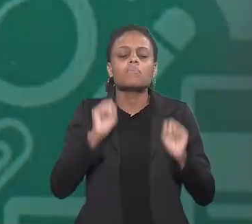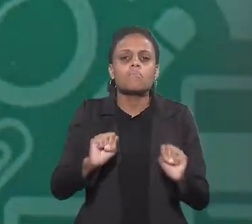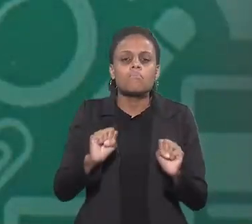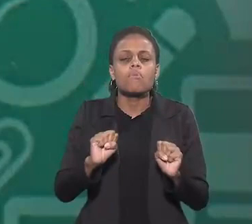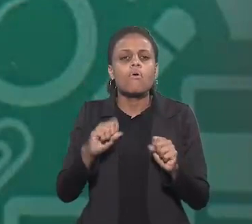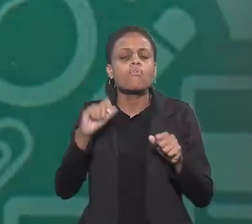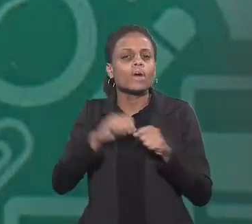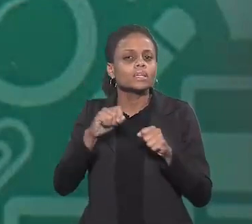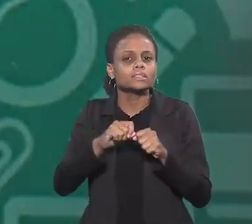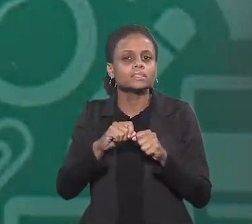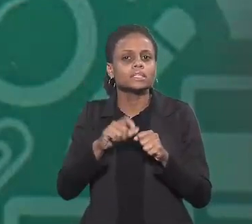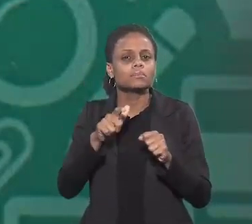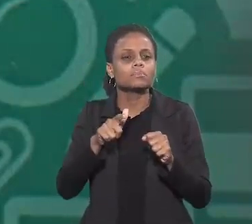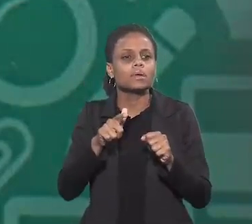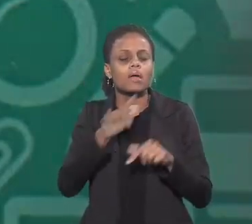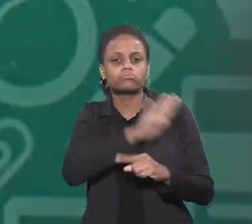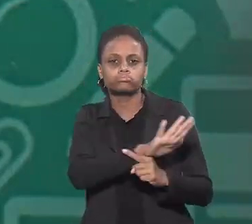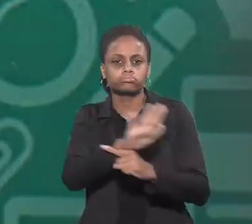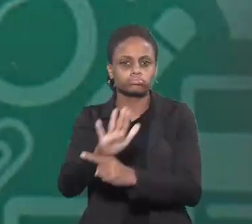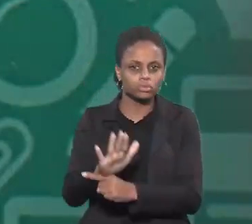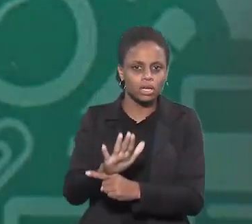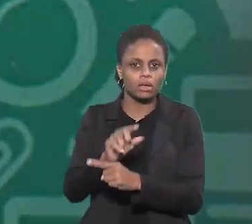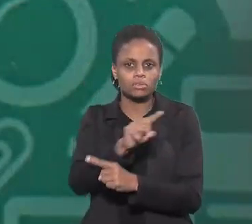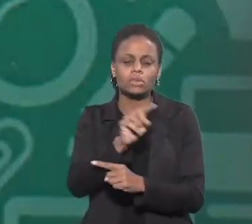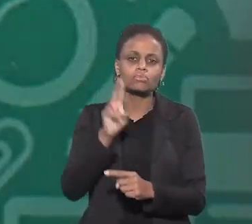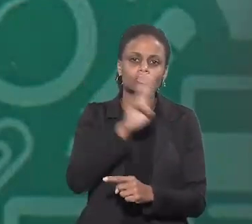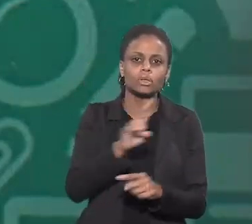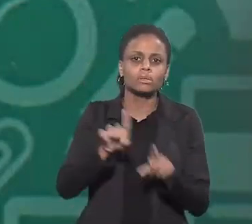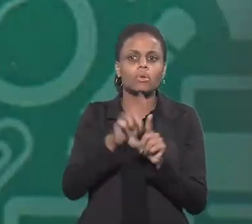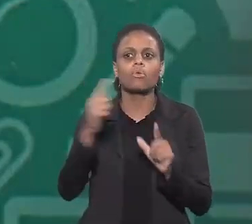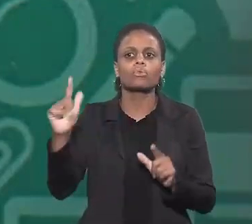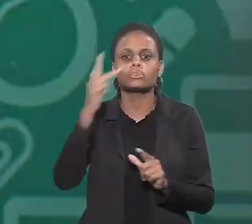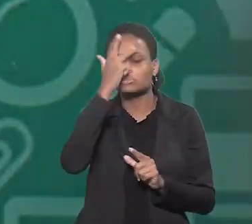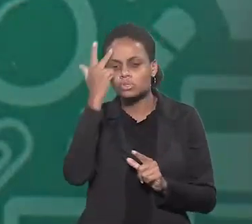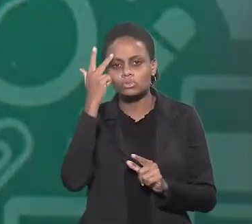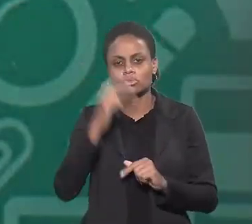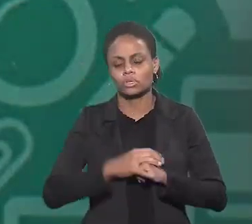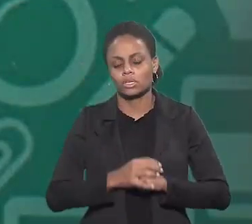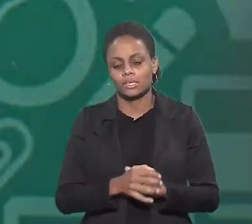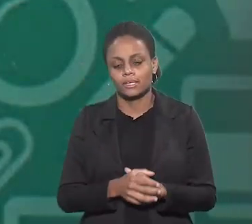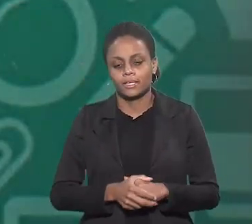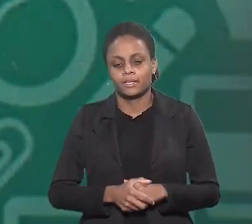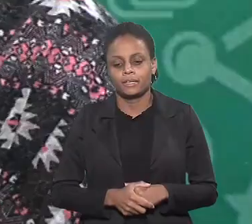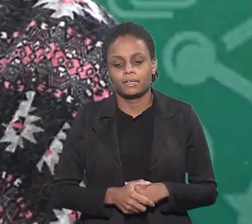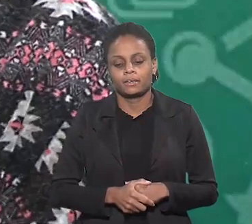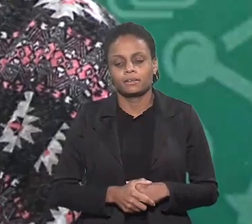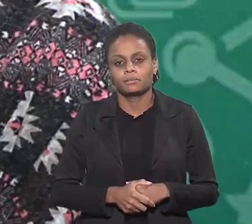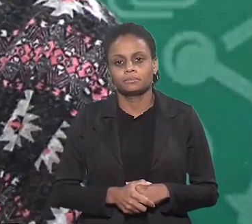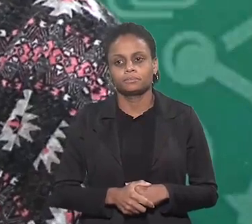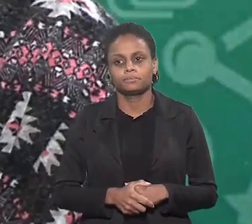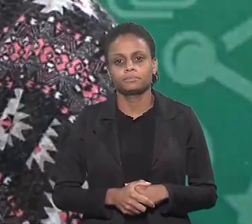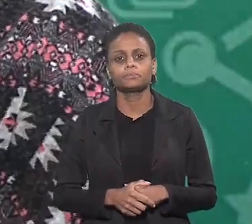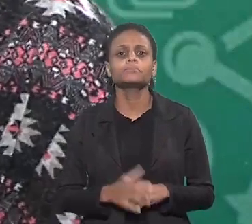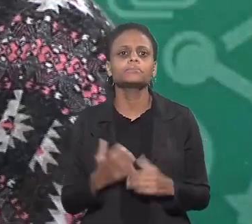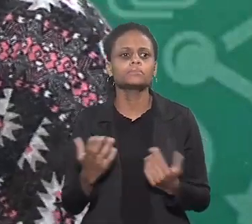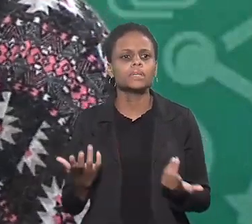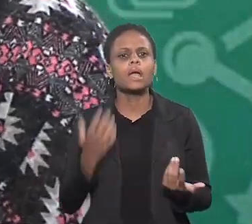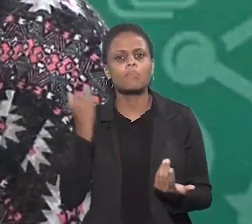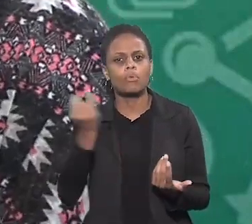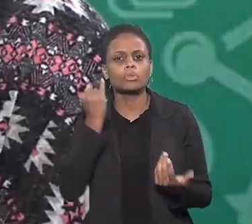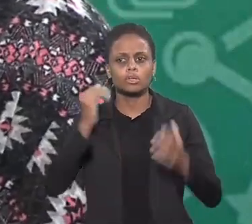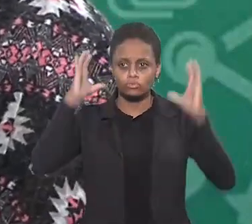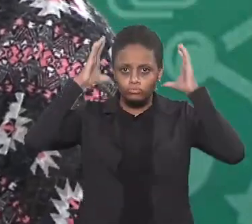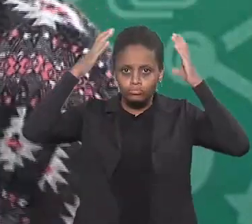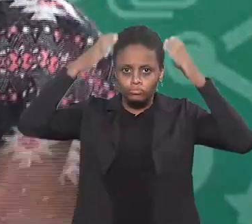que poderia ser feito, de repente, para amparar, você como usuário e outras pessoas que ainda vão utilizar? Eu acho que é preciso